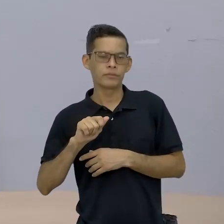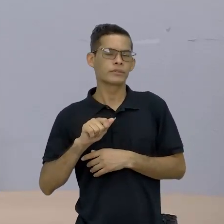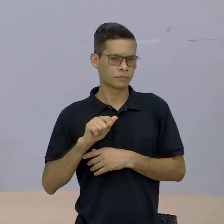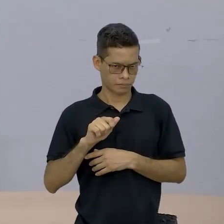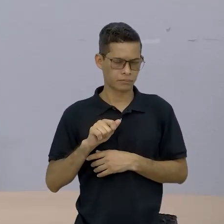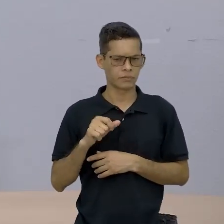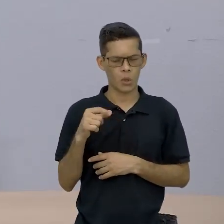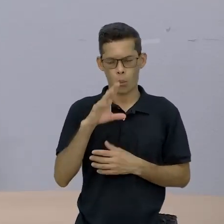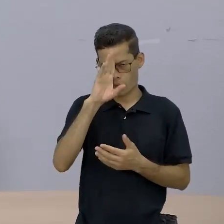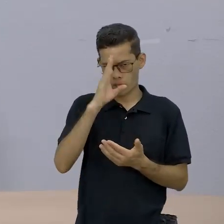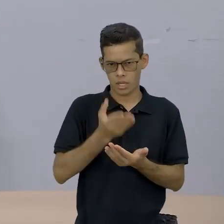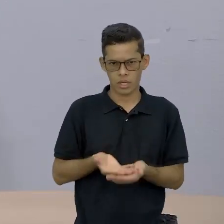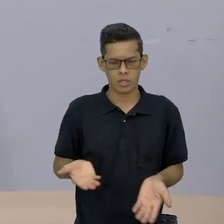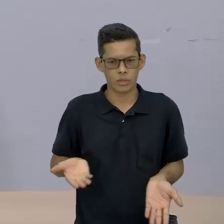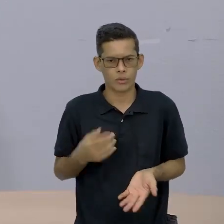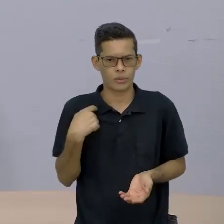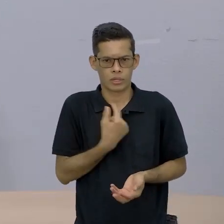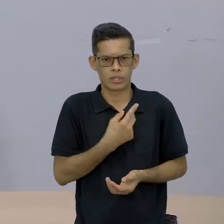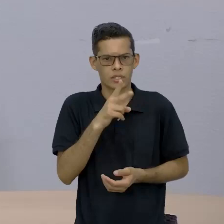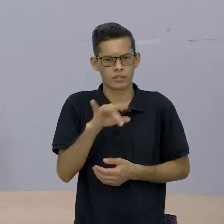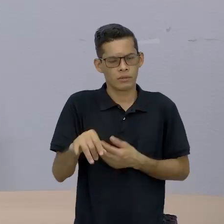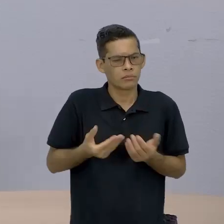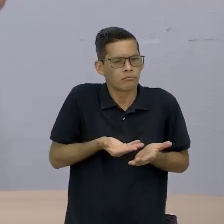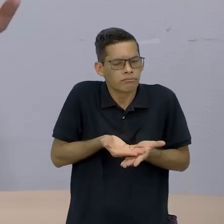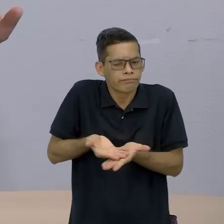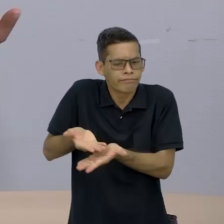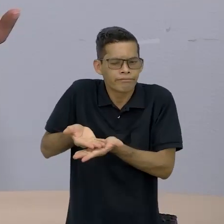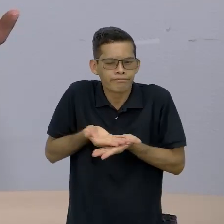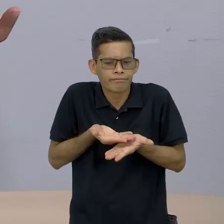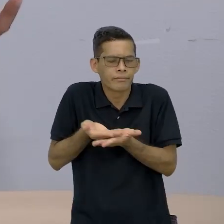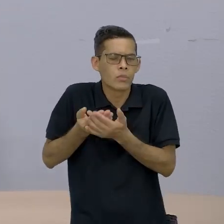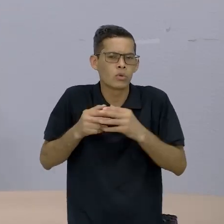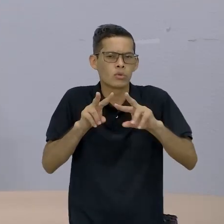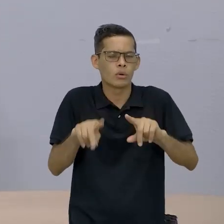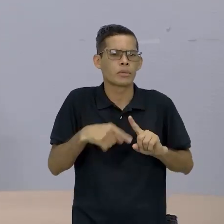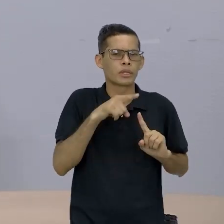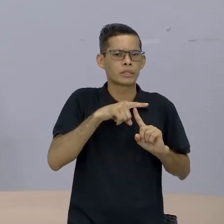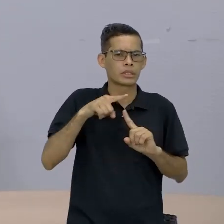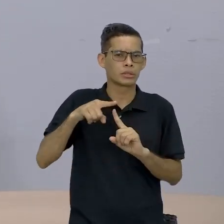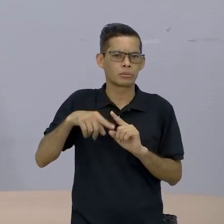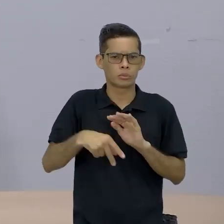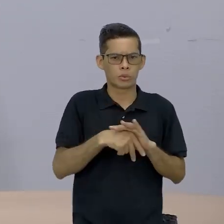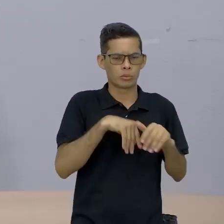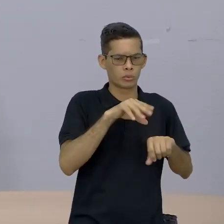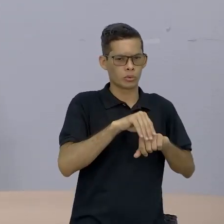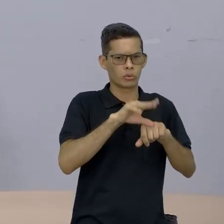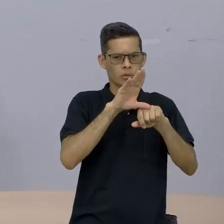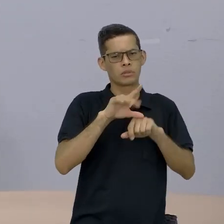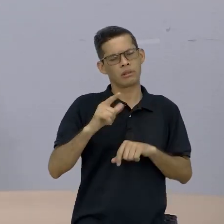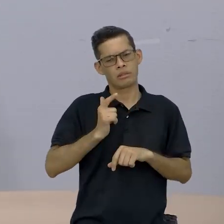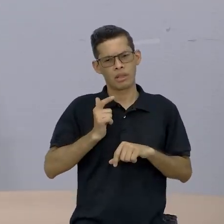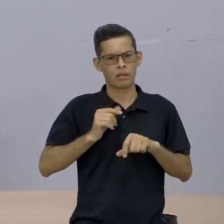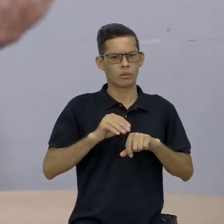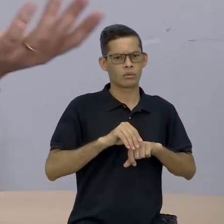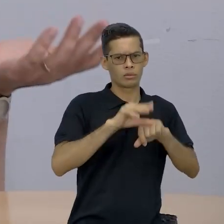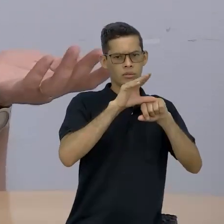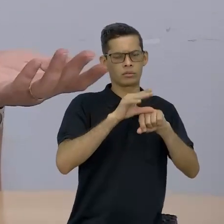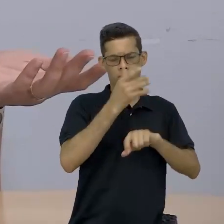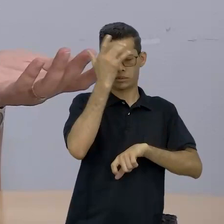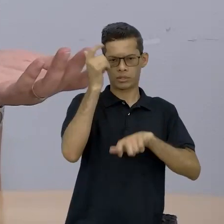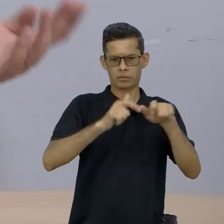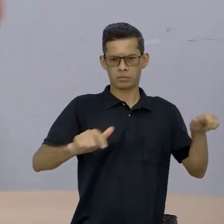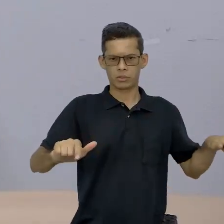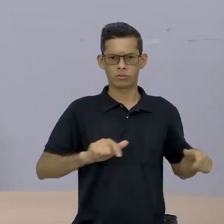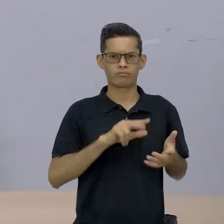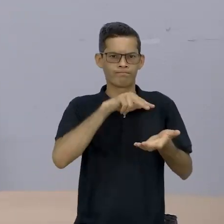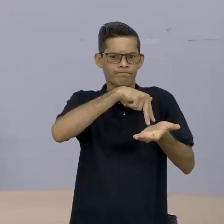que a gente vai ver isso hoje, né, também, os diversos tipos de conhecimento. Então, a gente tem desde o conhecimento, por exemplo, dos povos